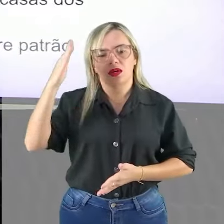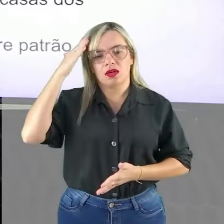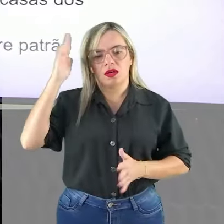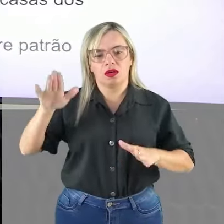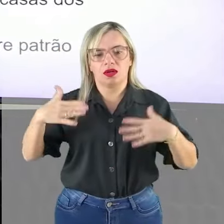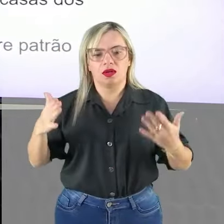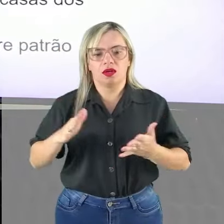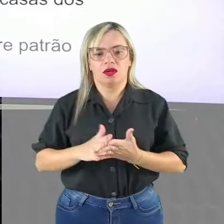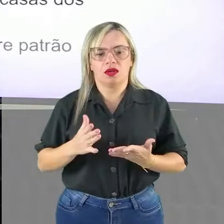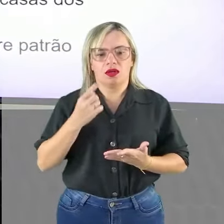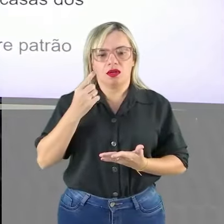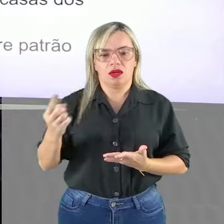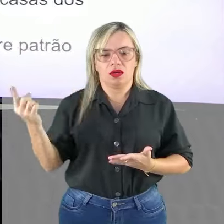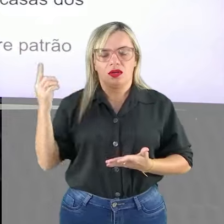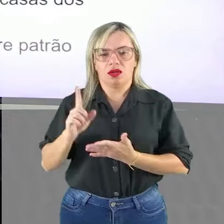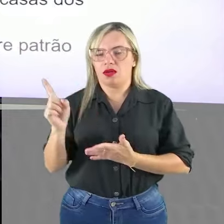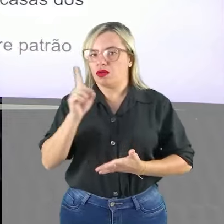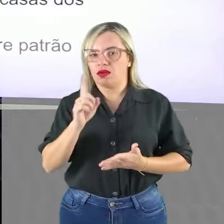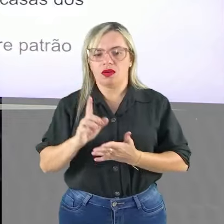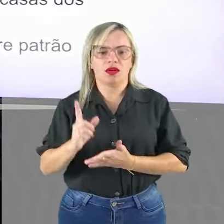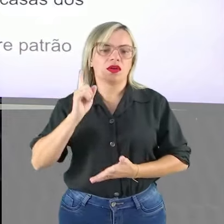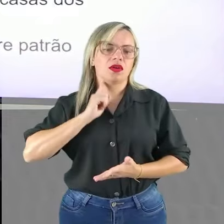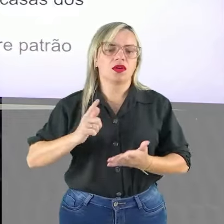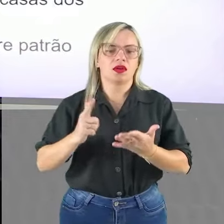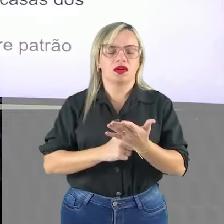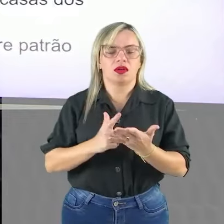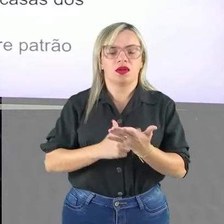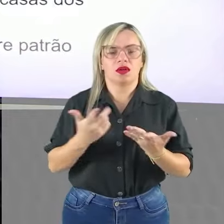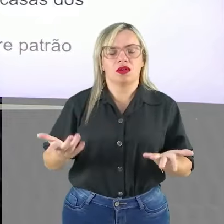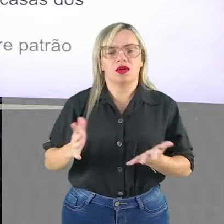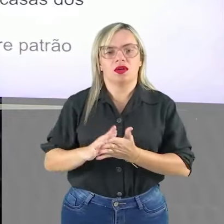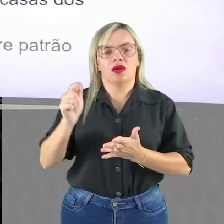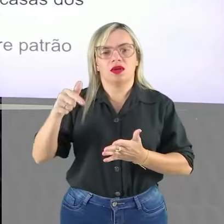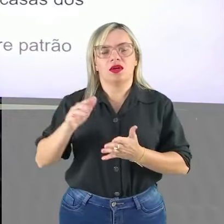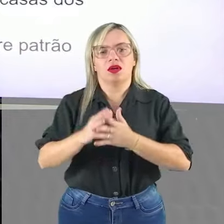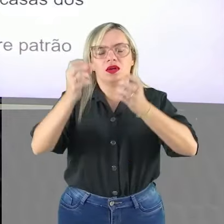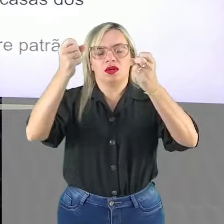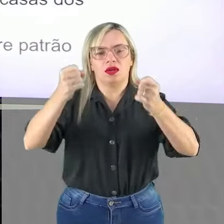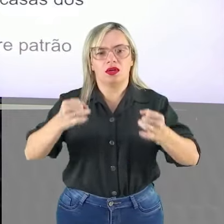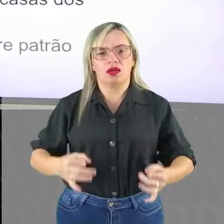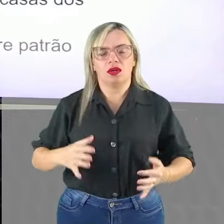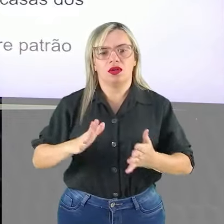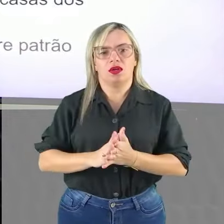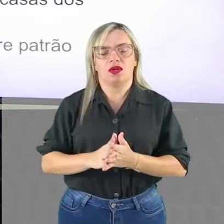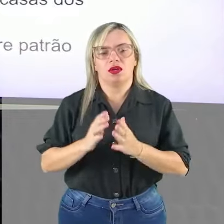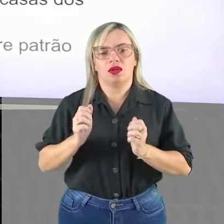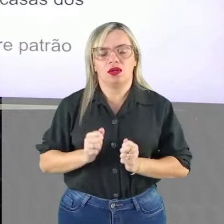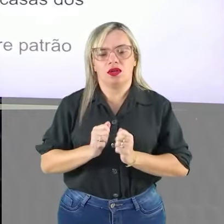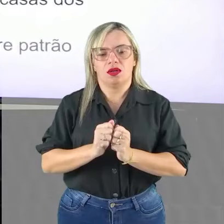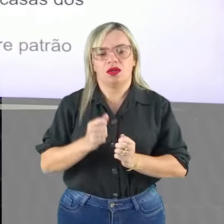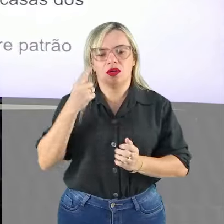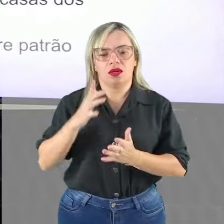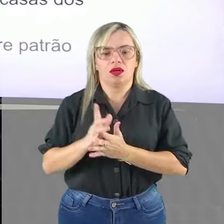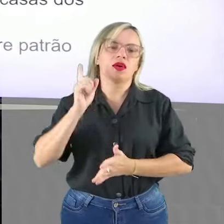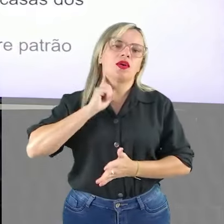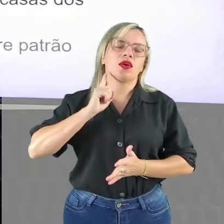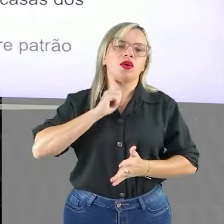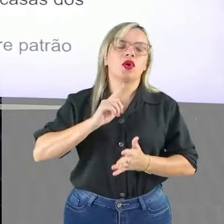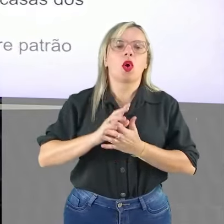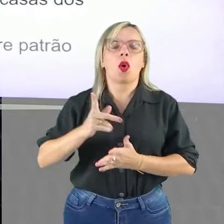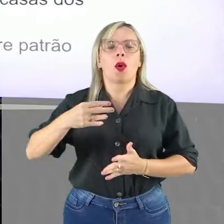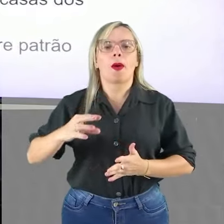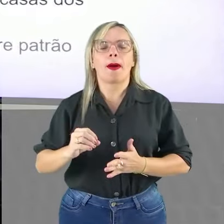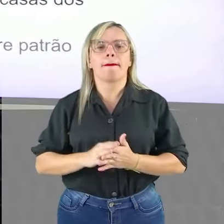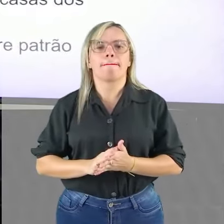faz essa reflexão sobre a sujeira dos livros no texto eles dizem que o livro ele sempre anda desculpa que a sujeira o pó